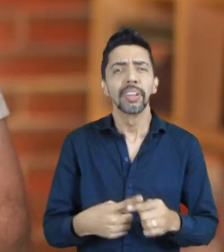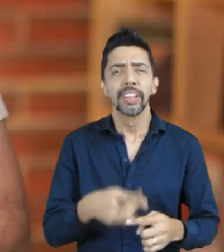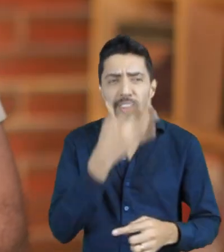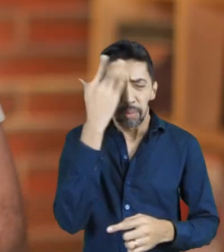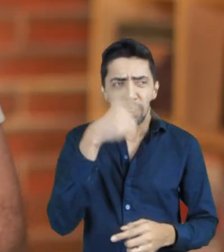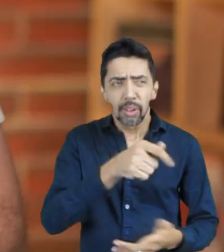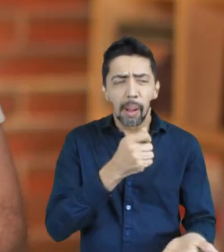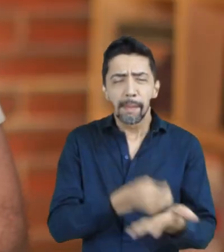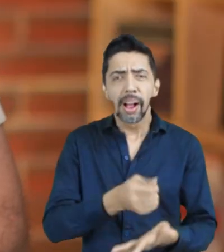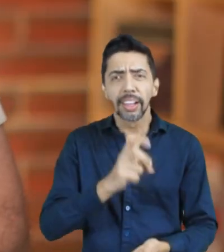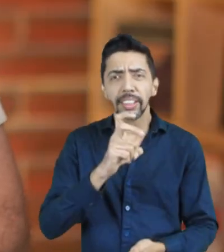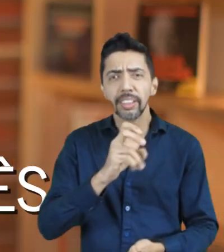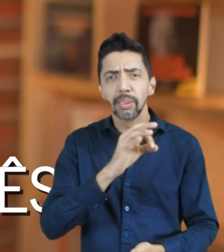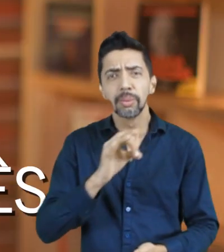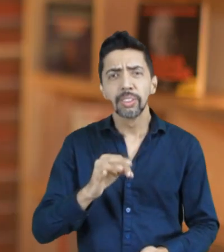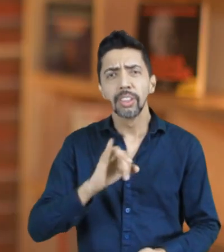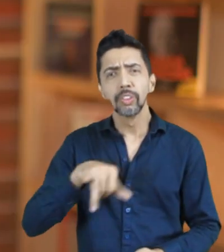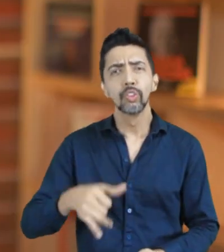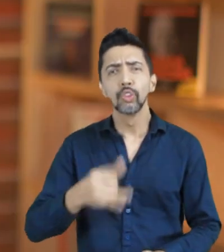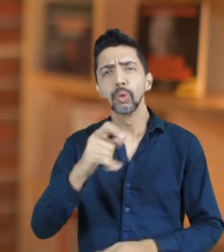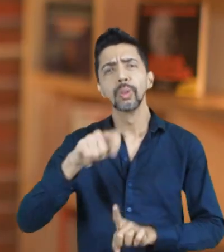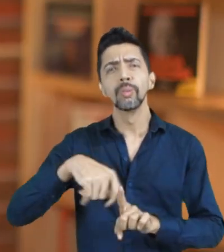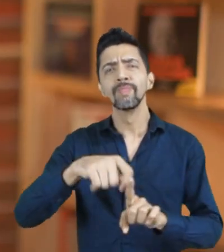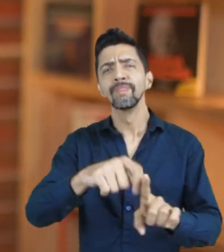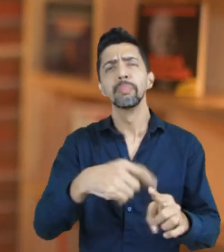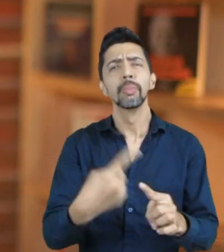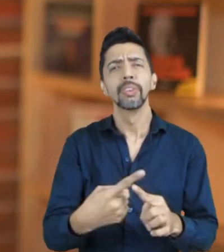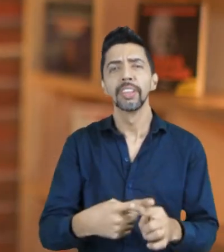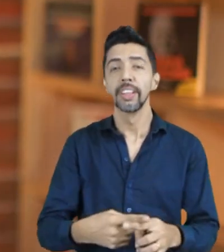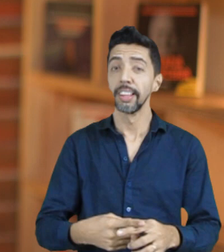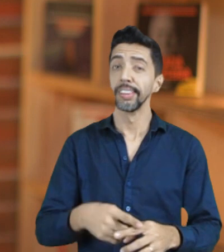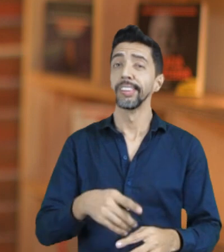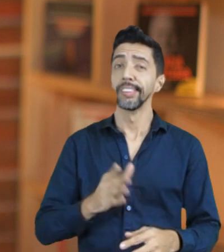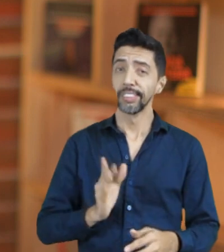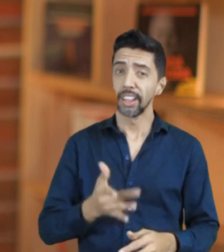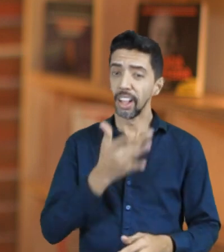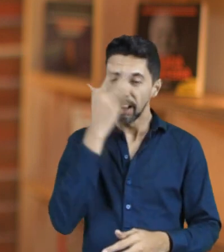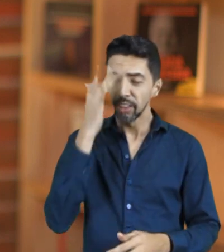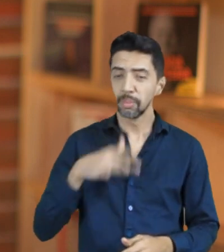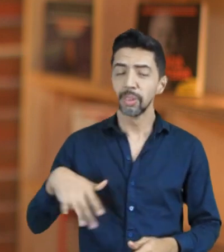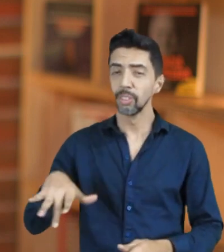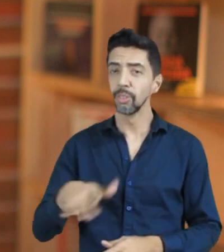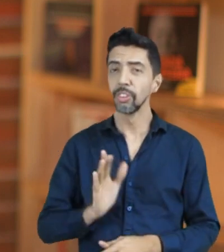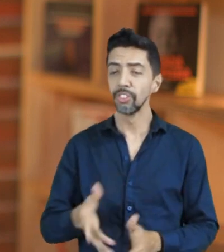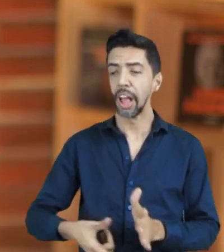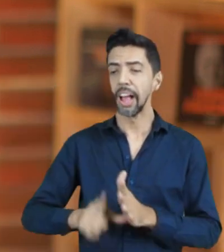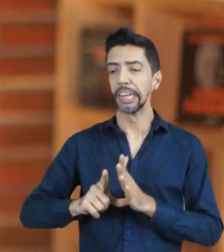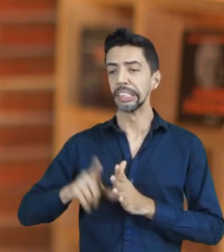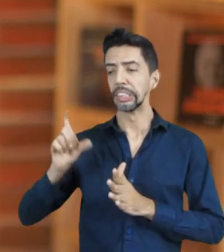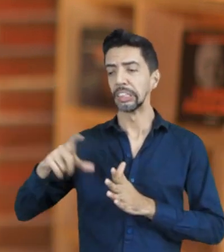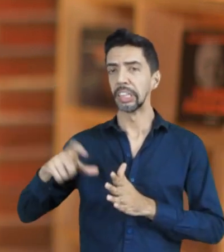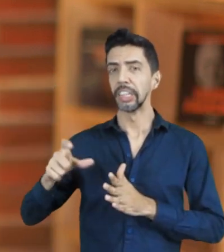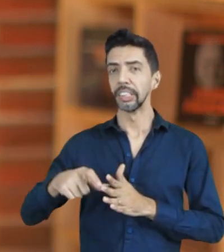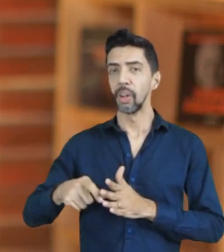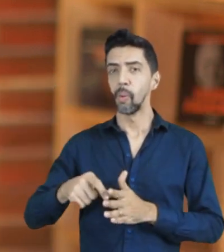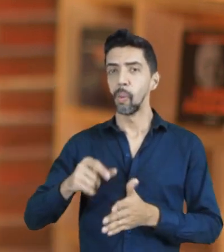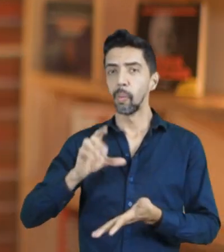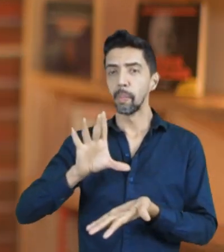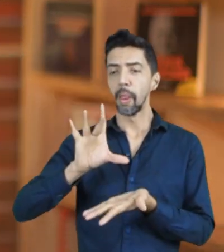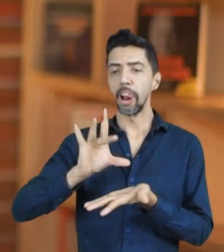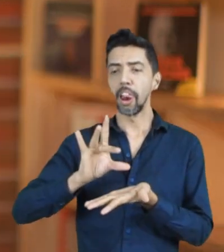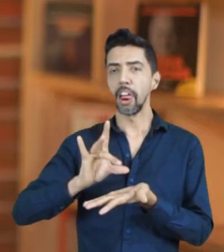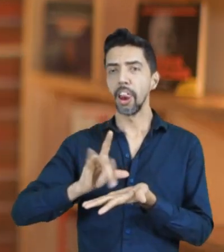sabe qual a resposta é o seguinte as pessoas tomaram inteira no seu crédito aqui ou seja no cartão